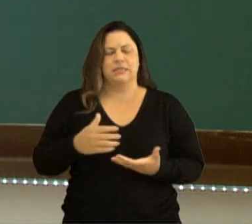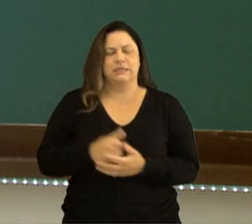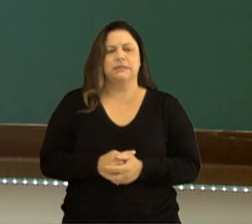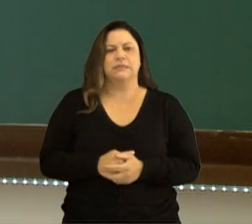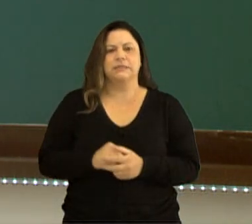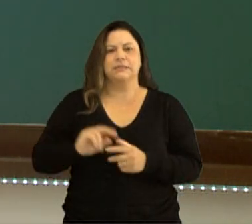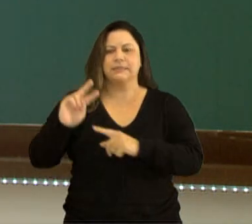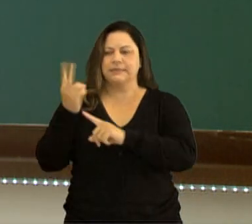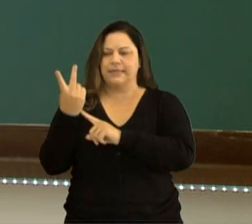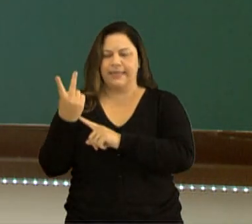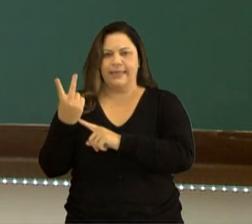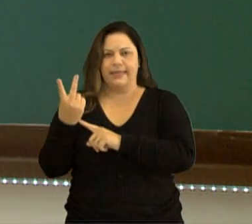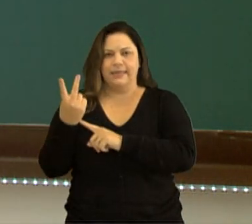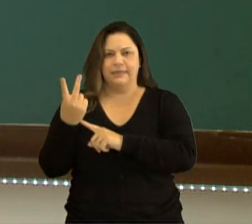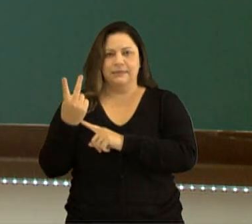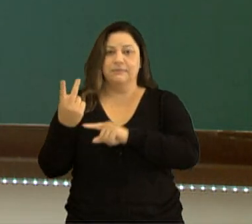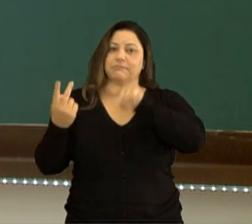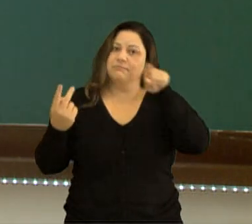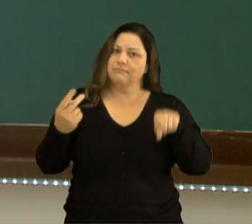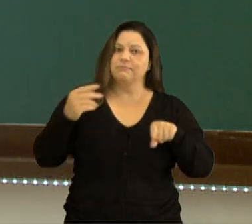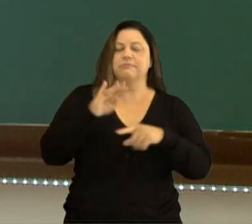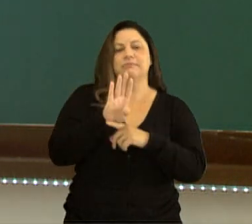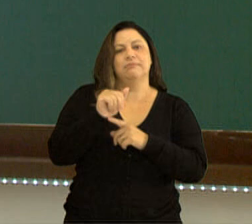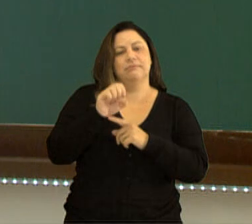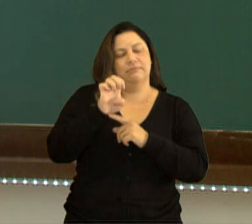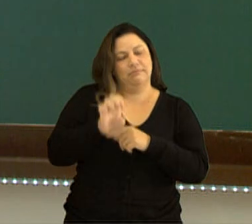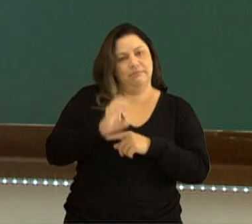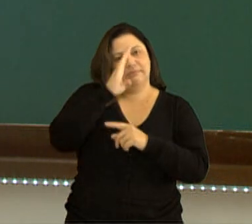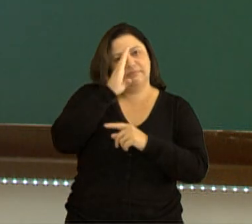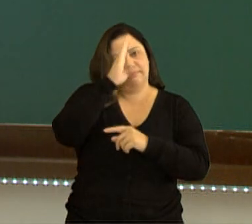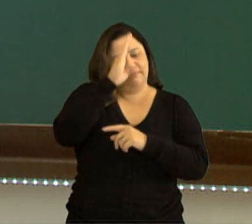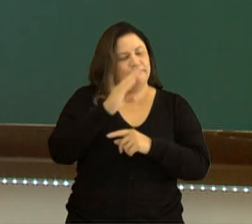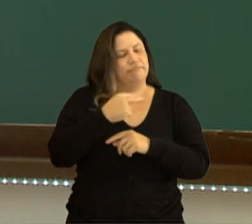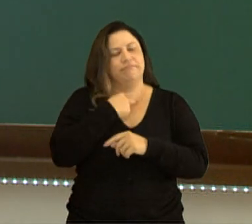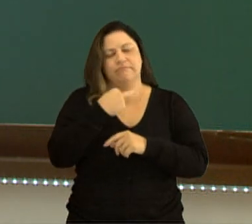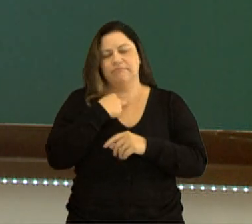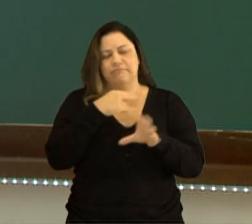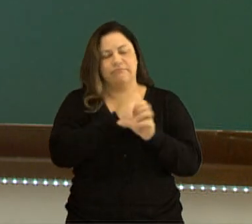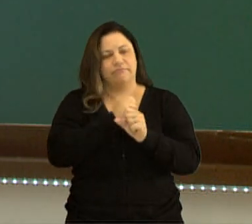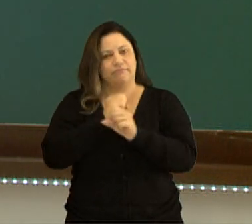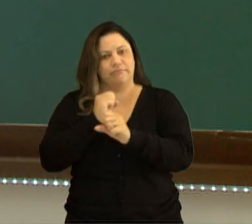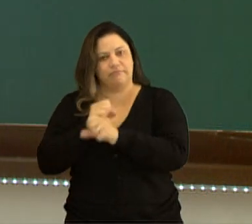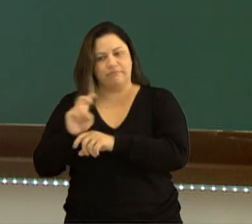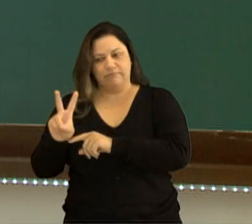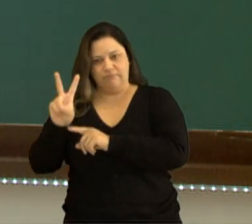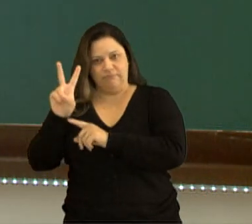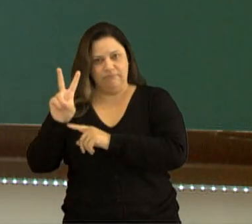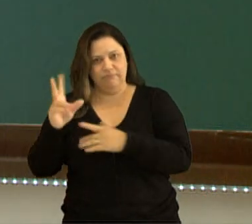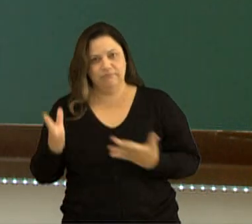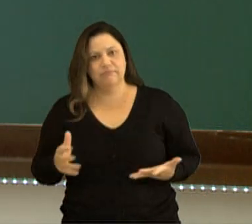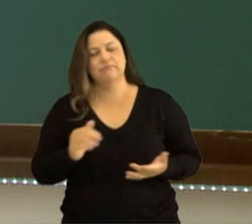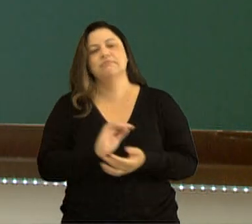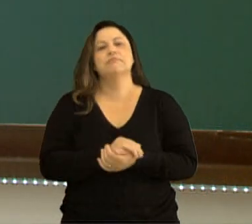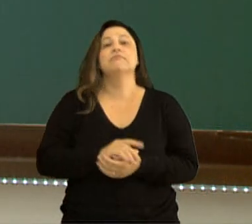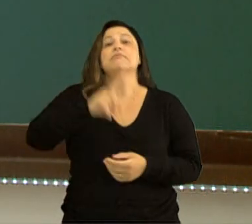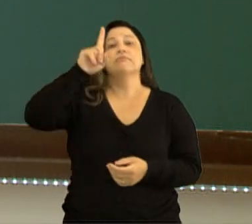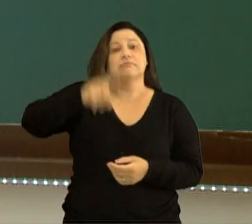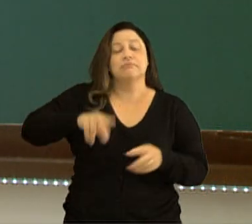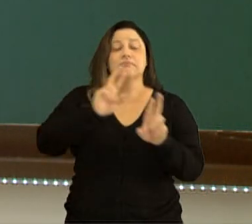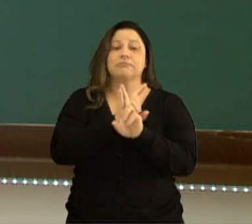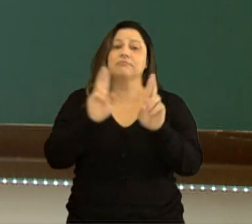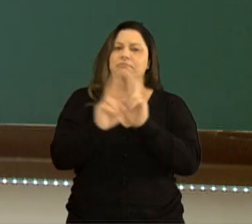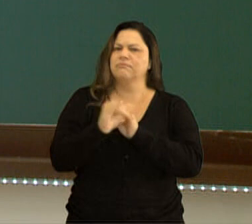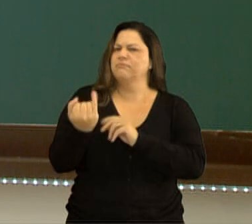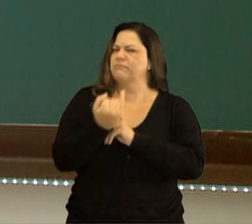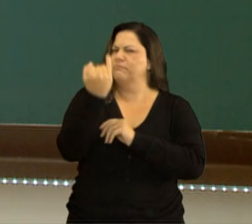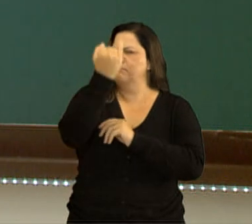área da base é fundamental. Sem a área da base, a gente não pode calcular o volume, né? Então, aí tem uma relação bastante